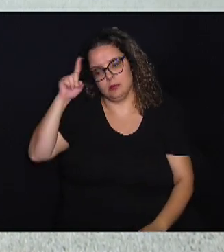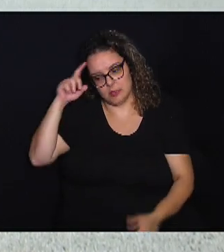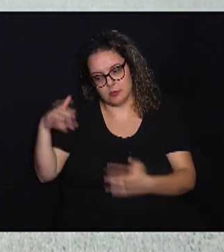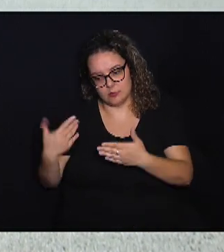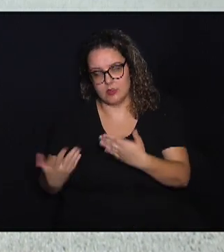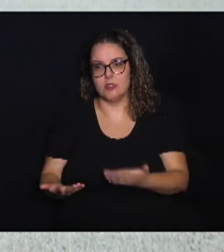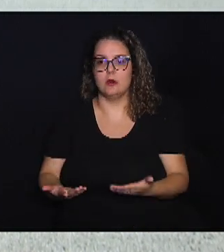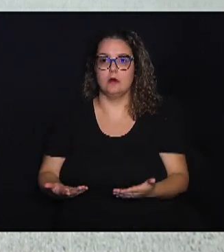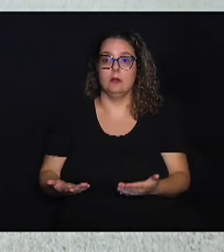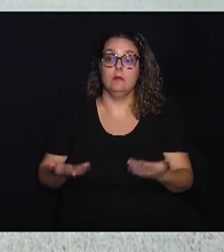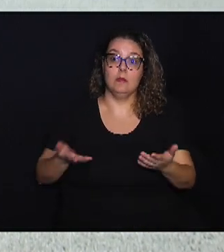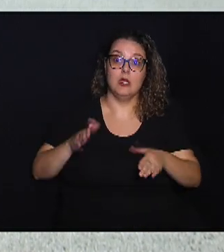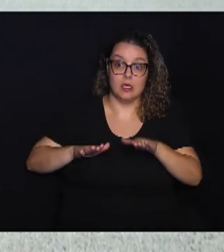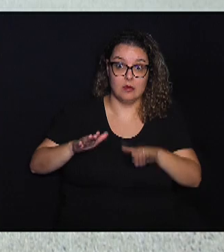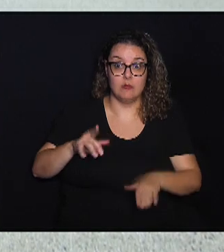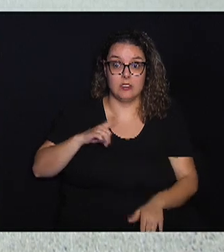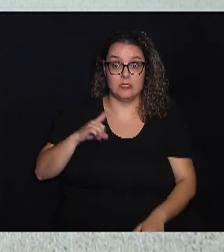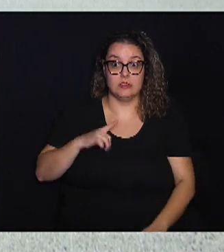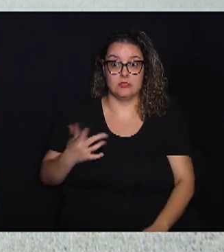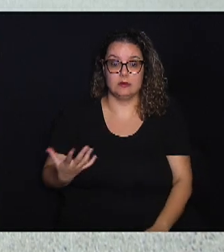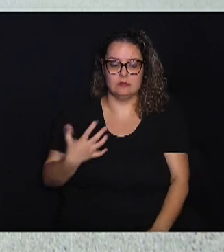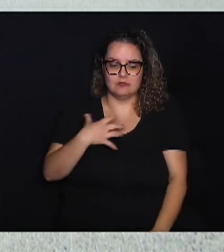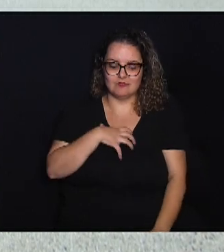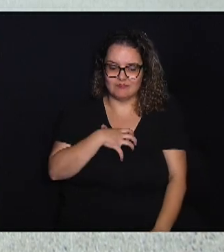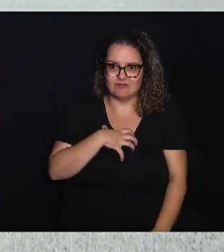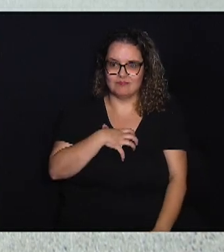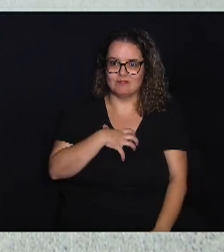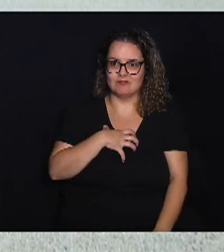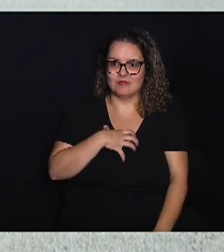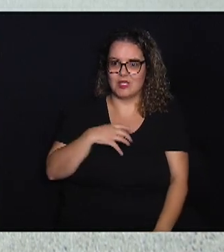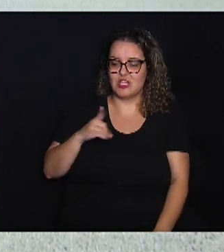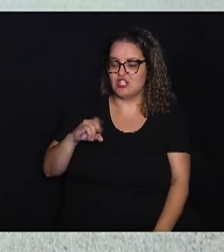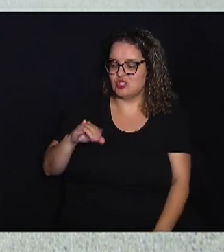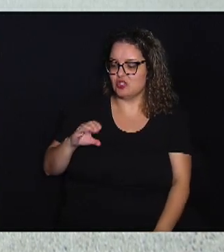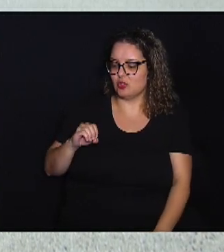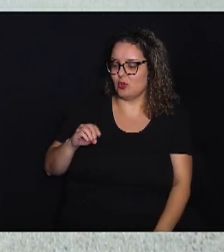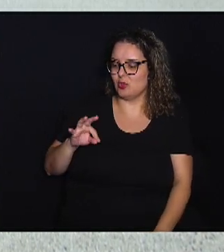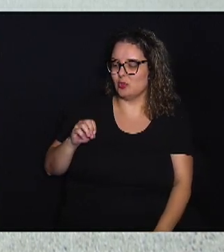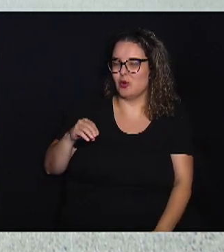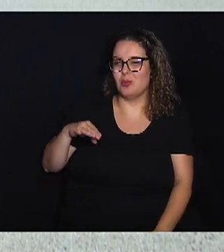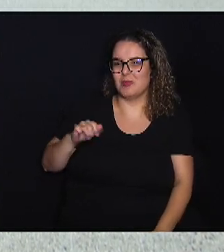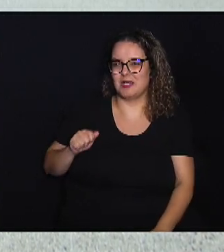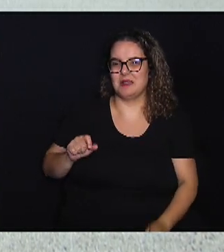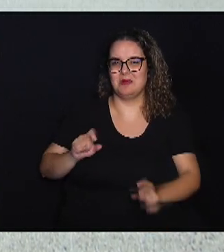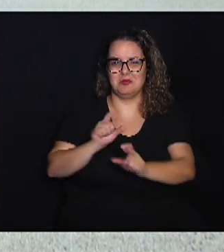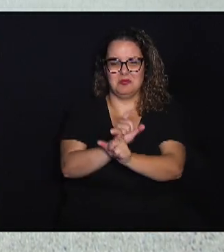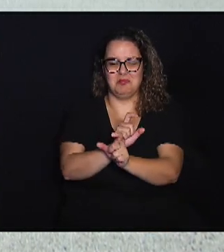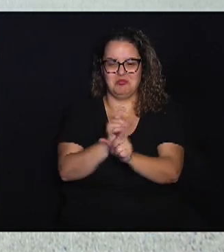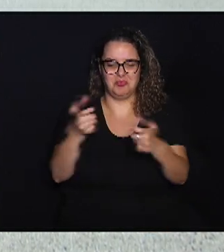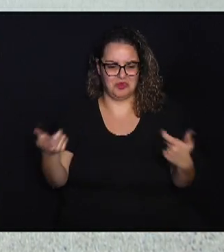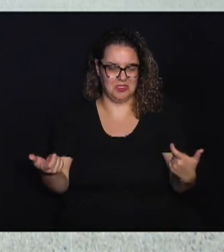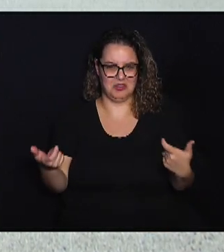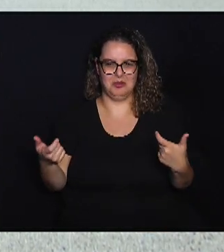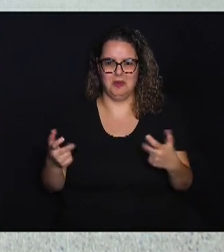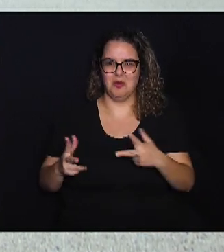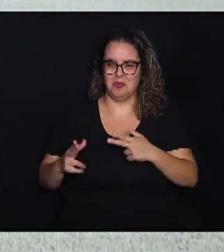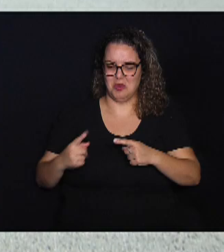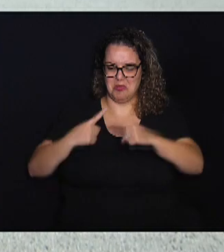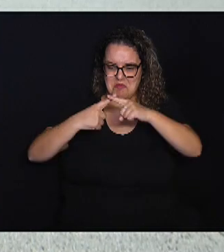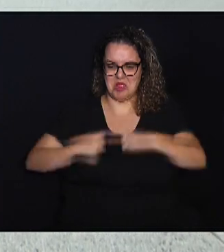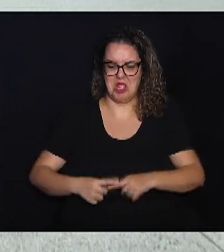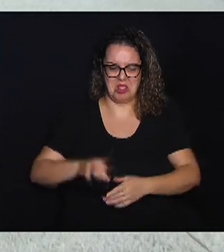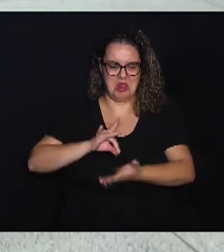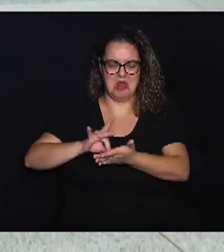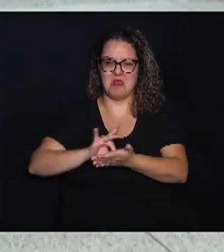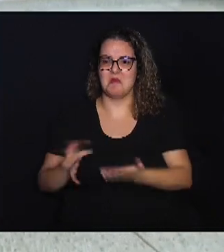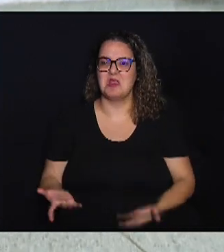mas por vezes existe uma sensação dicotômica entre família e escola, como se existisse uma rivalidade. Não, porque a